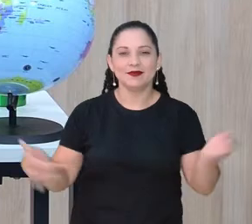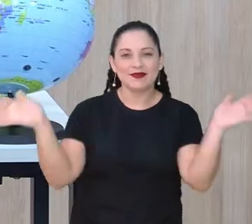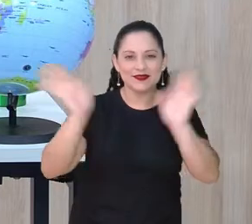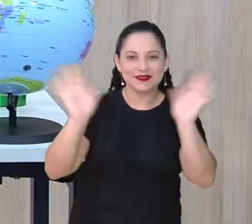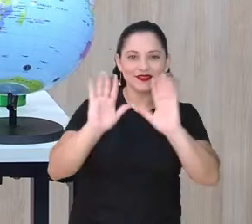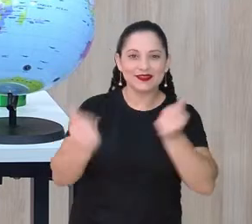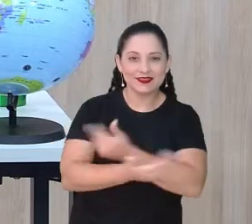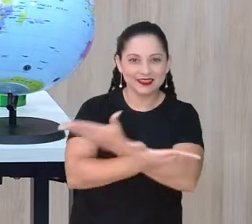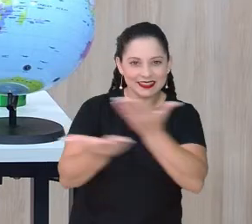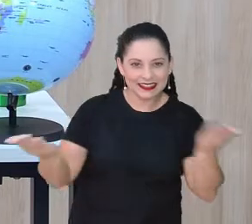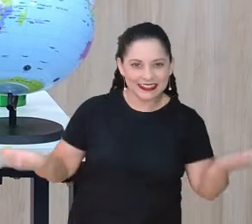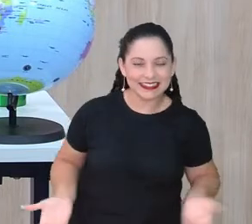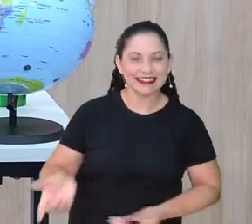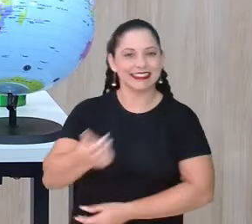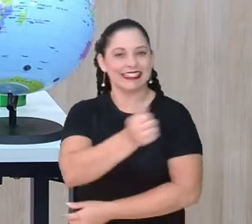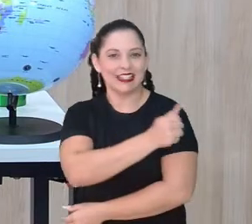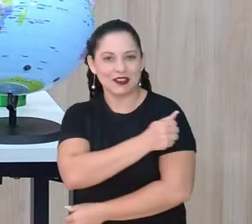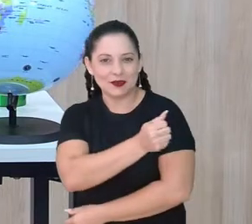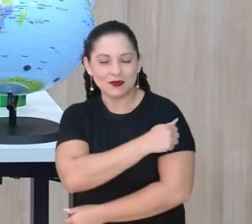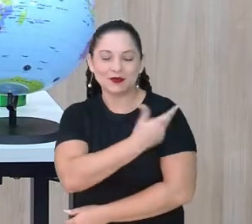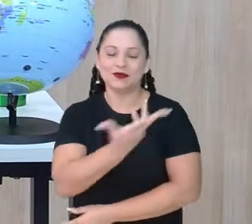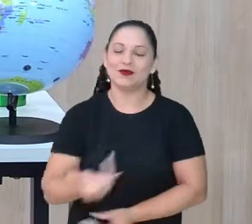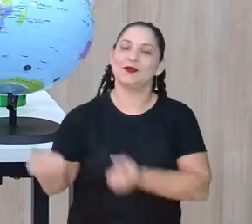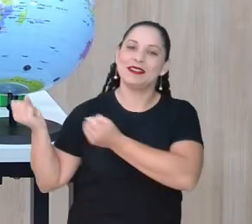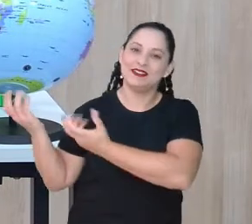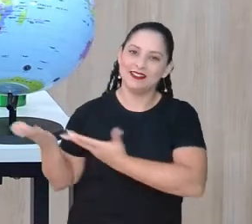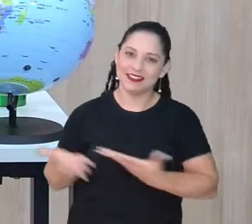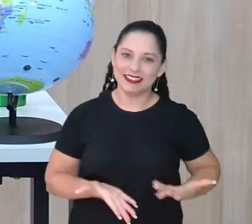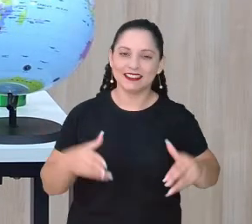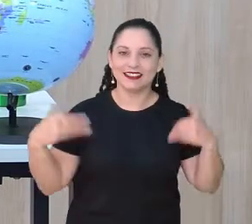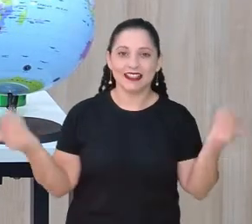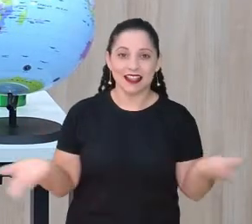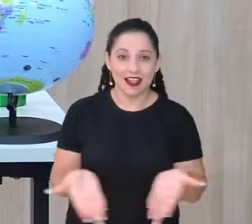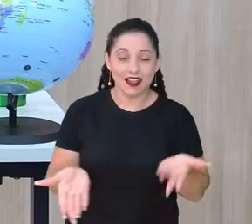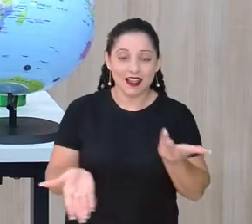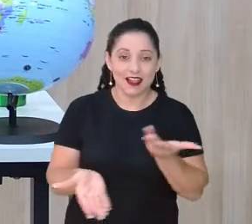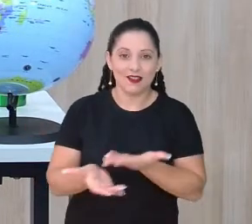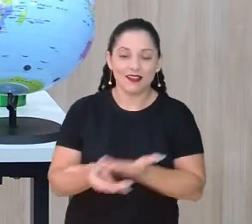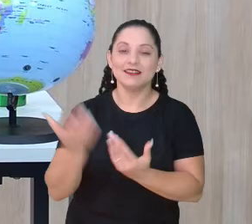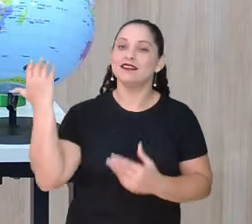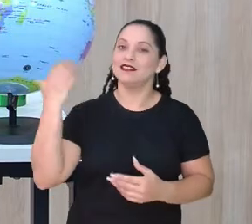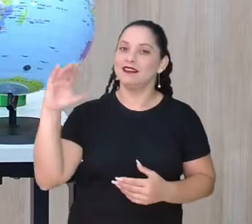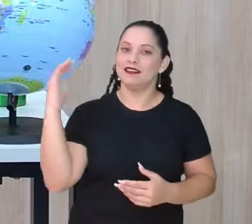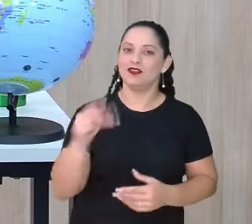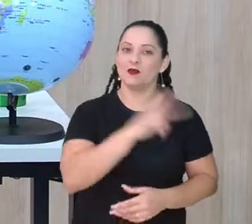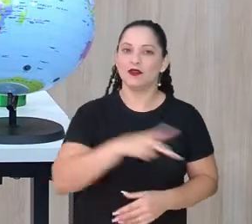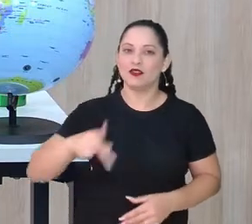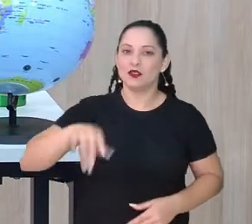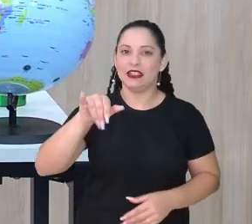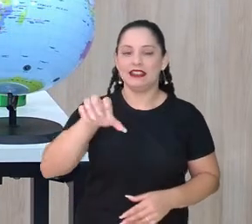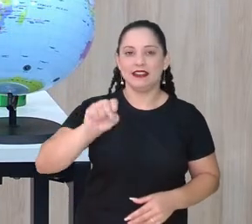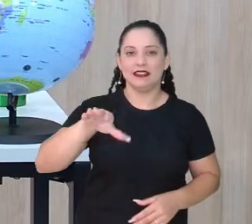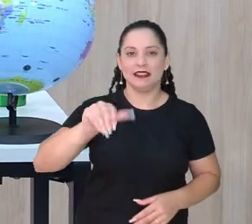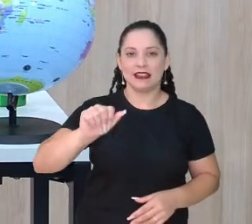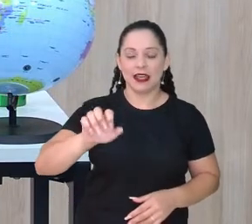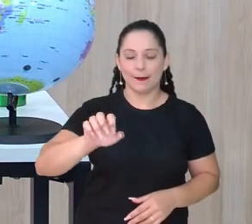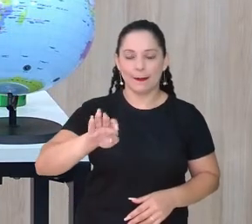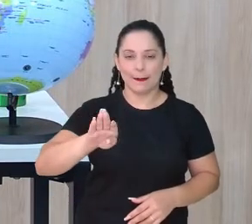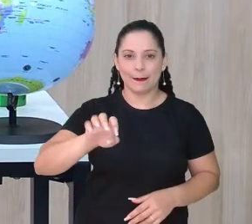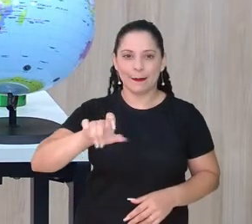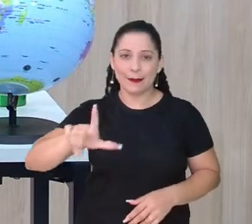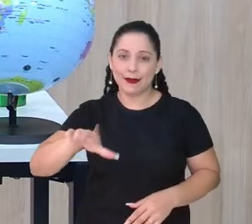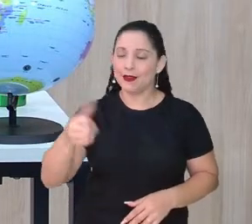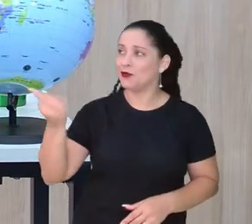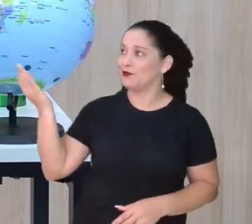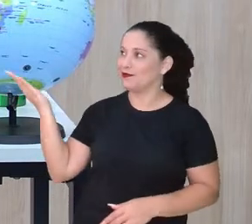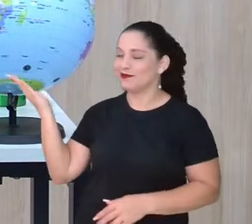Olá, alunos e alunas, sejam todos bem-vindos à aula de ciência. Eu sou a professora Isabel e hoje nós vamos